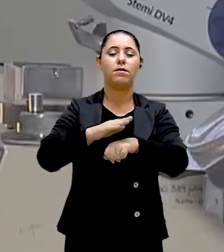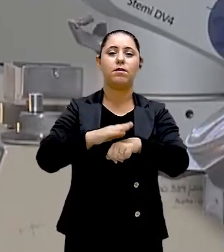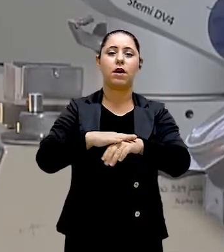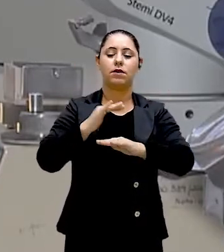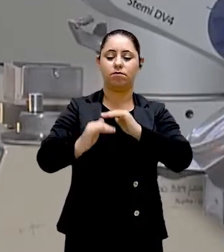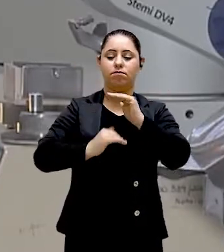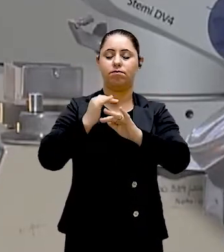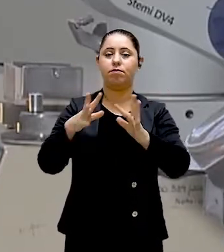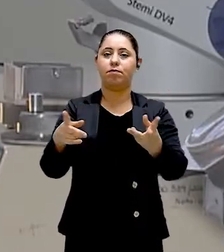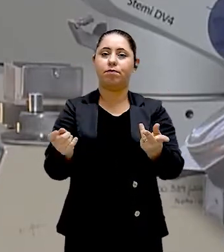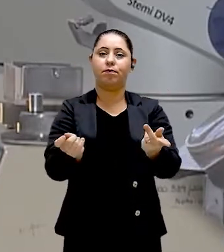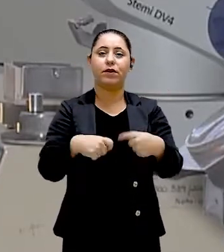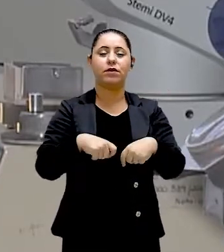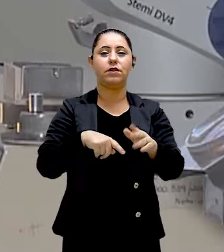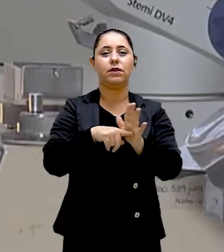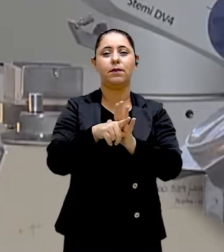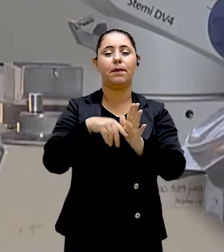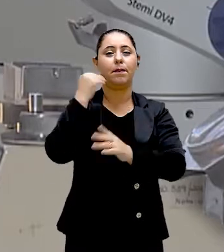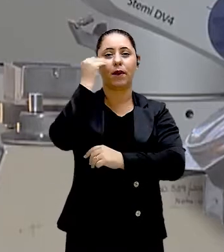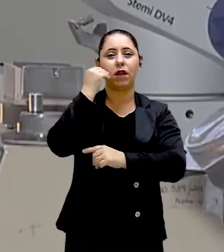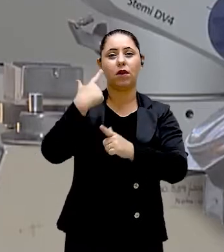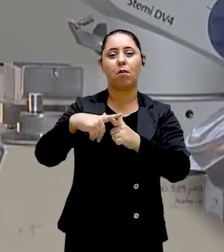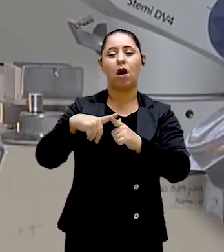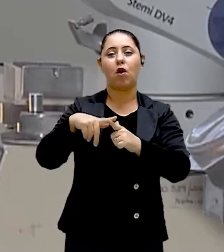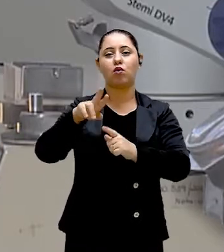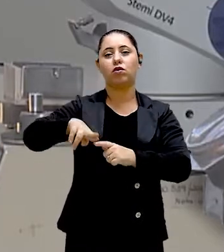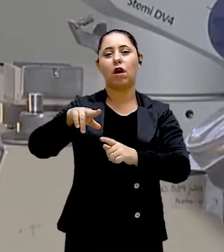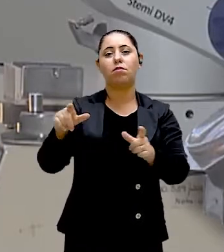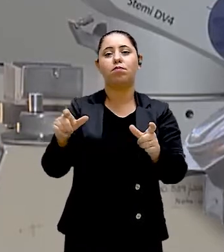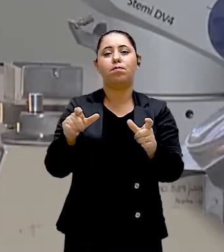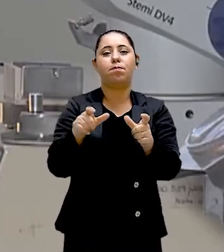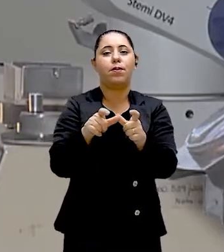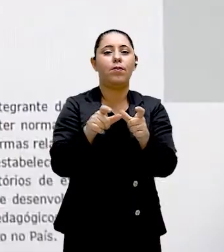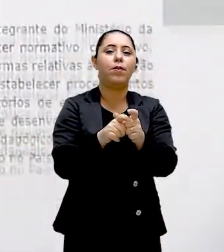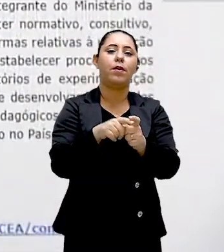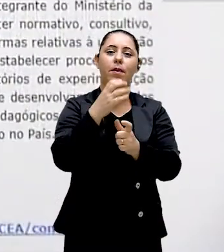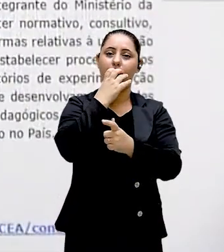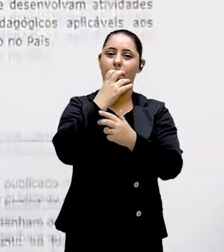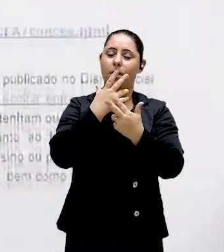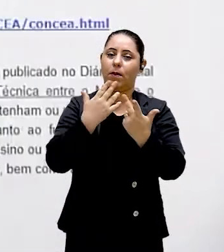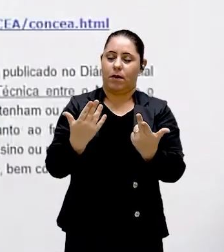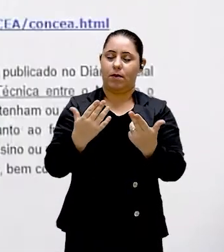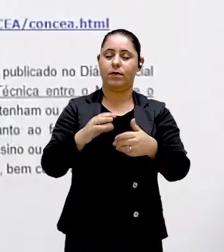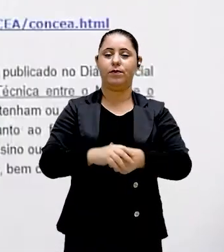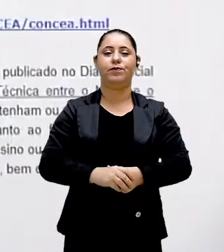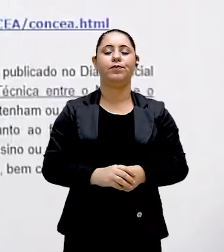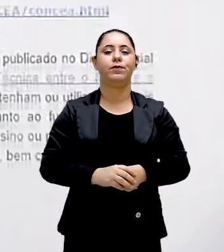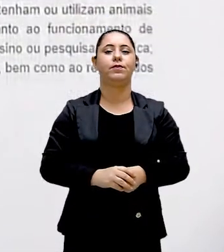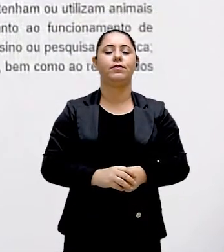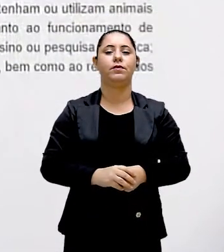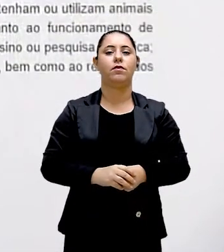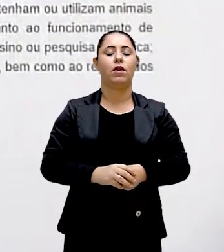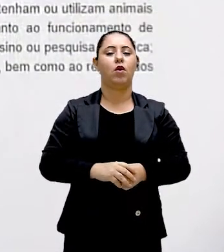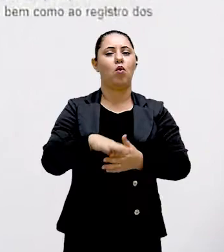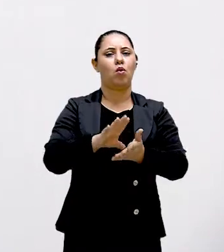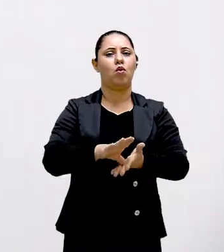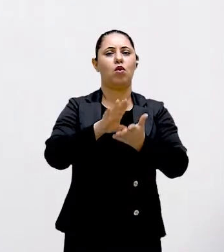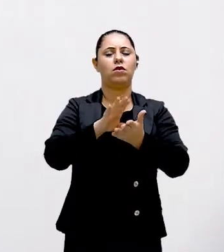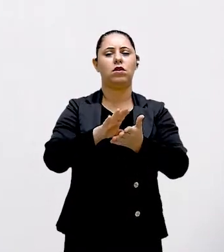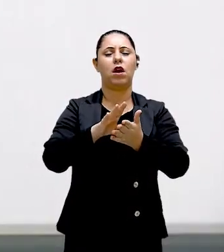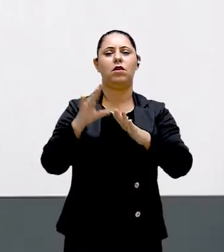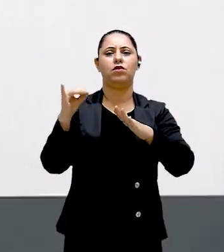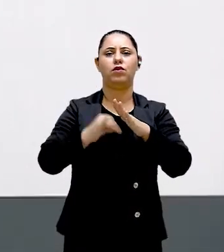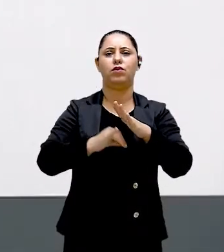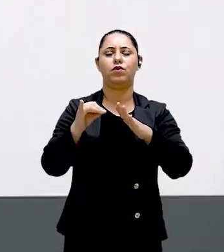quê? Para utilizar menos animais. Esse refino leva a uma redução. O CONSEA é um órgão integrante do Ministério